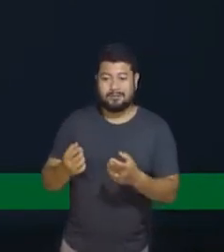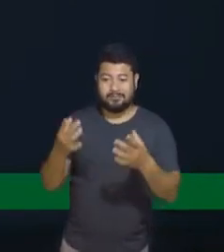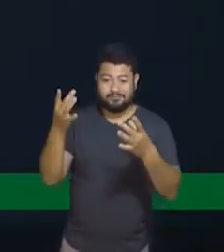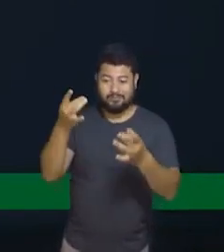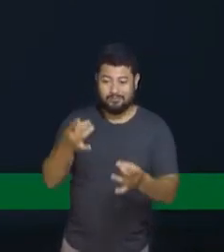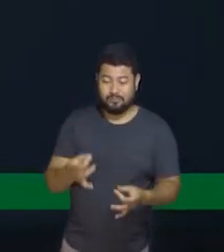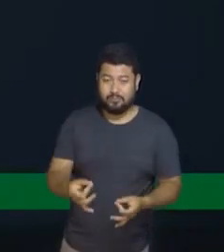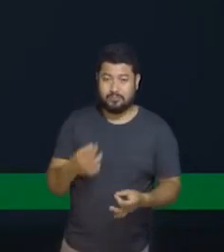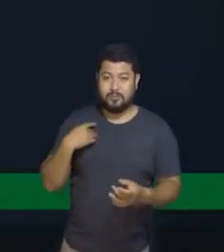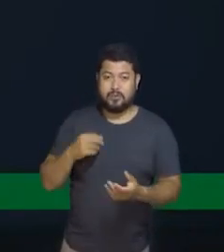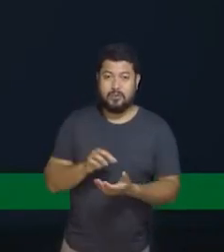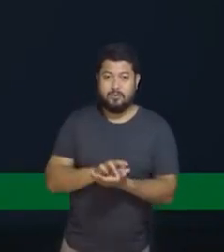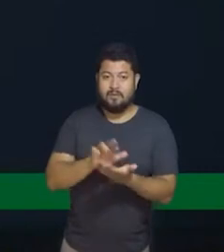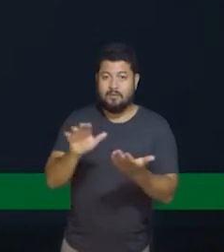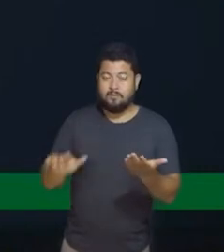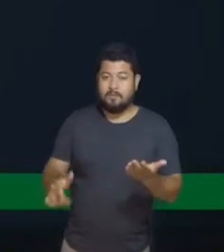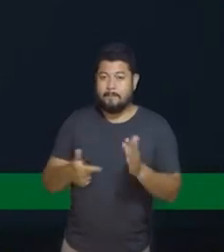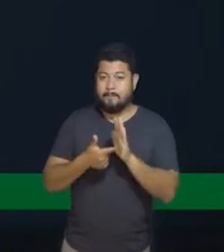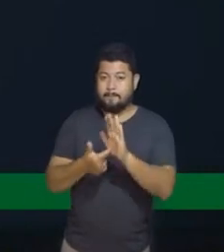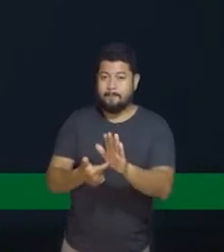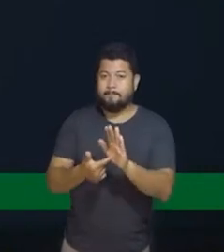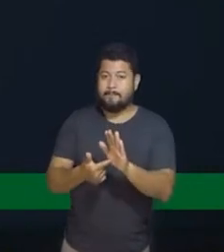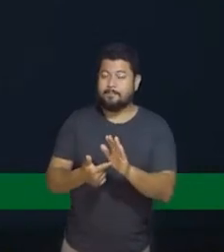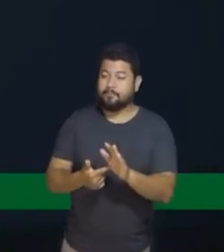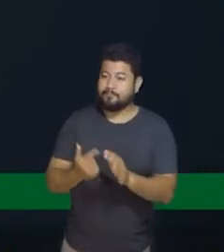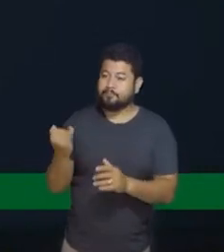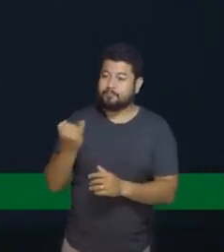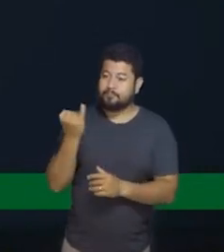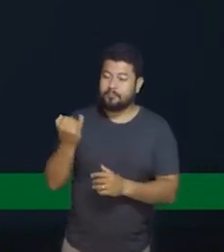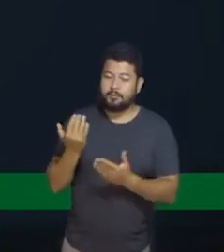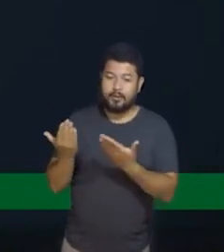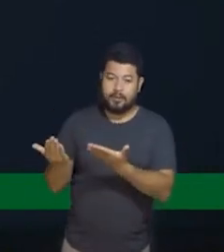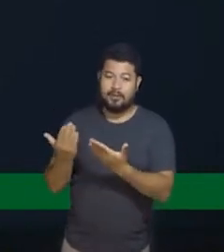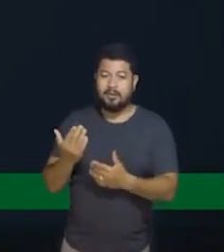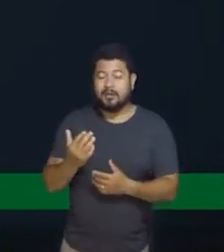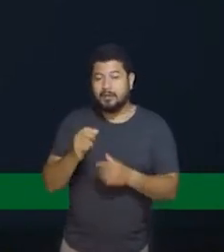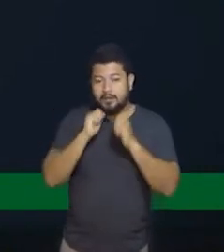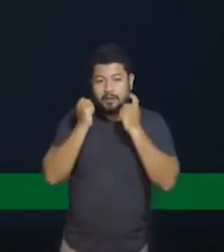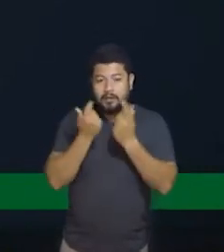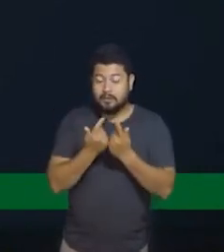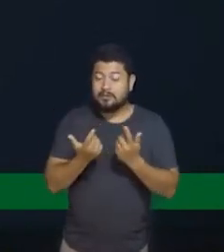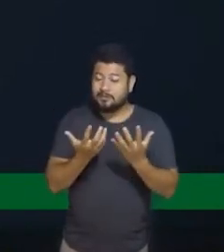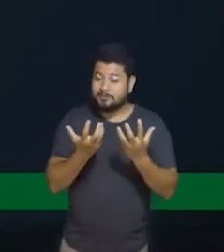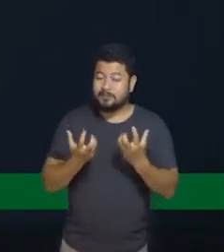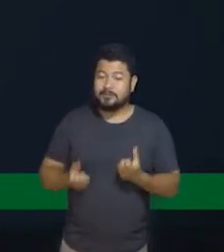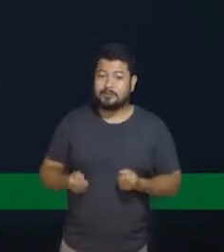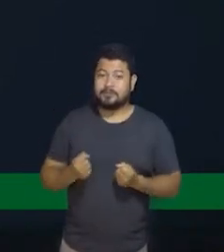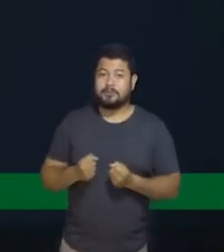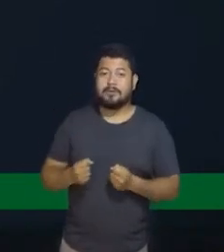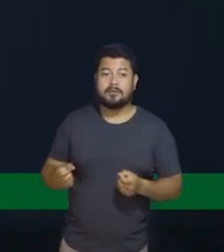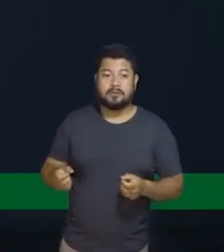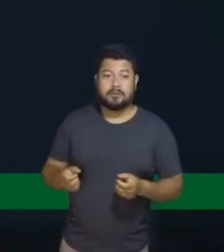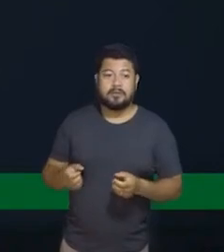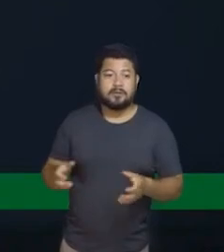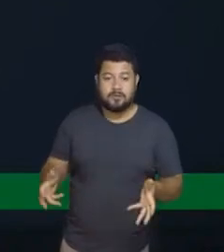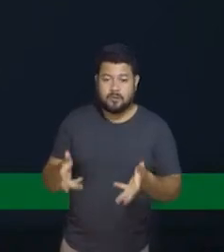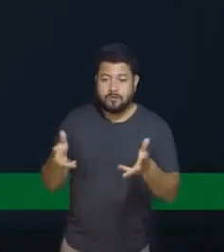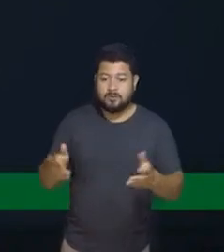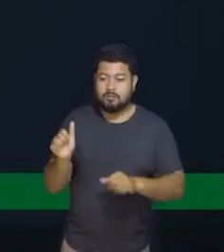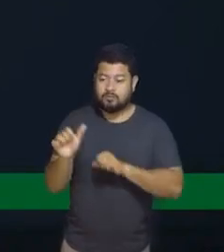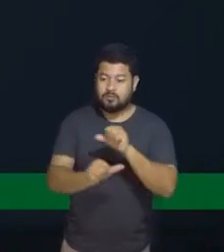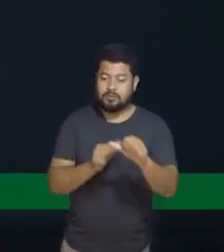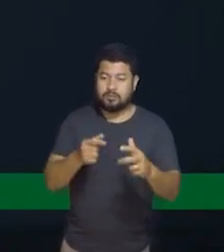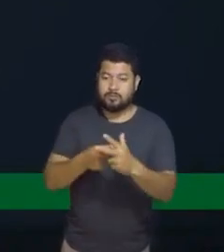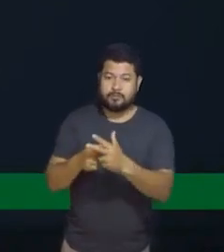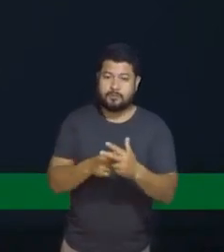variáveis que se apresentam, e é digno e legítimo desta Casa absorver essas demandas e promover as devidas adequações para garantir que o